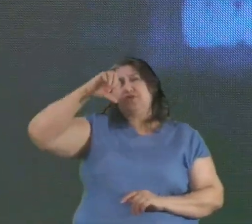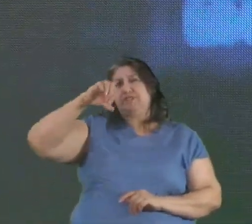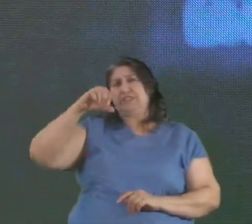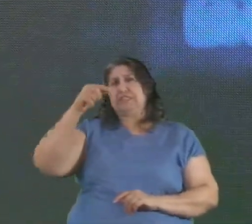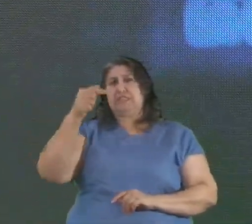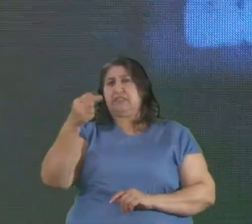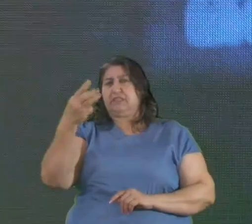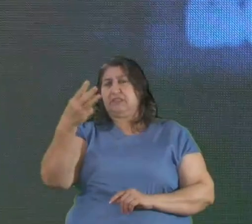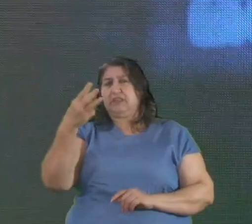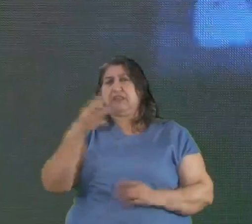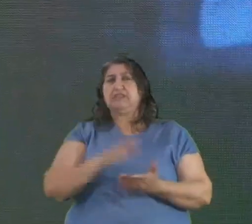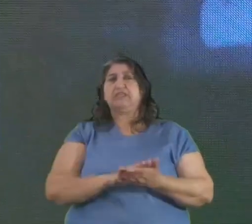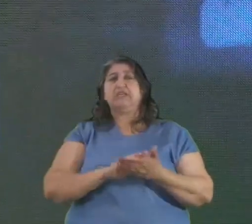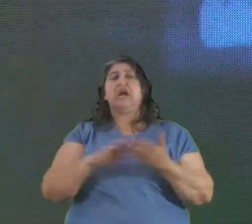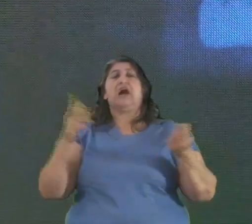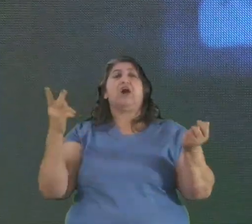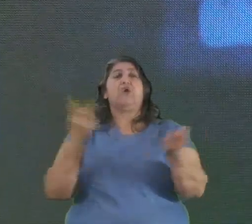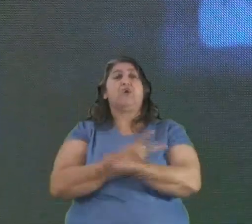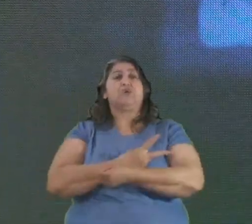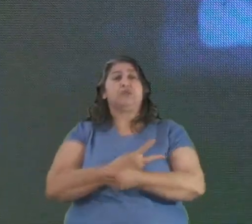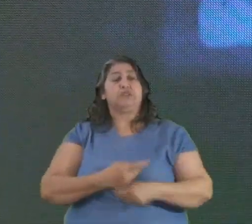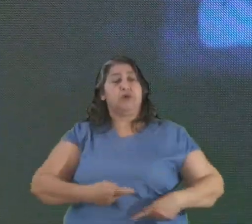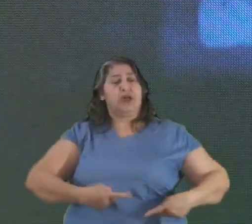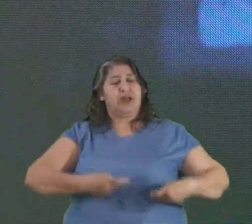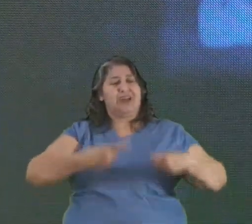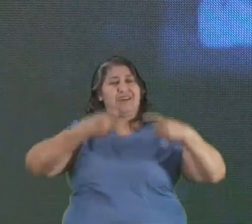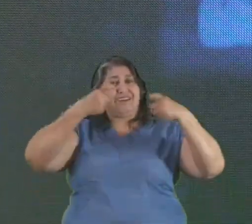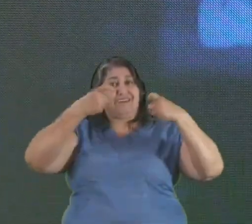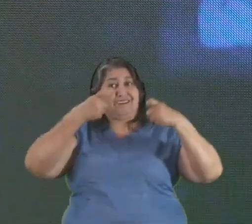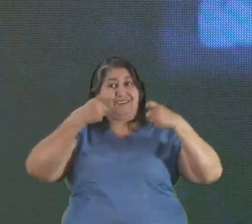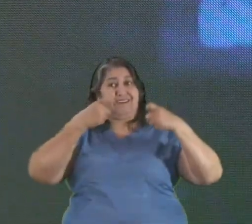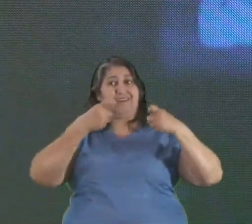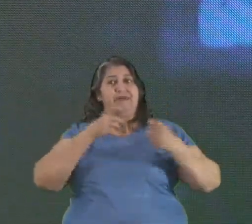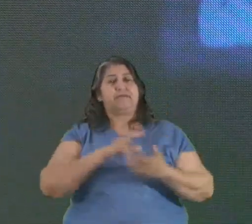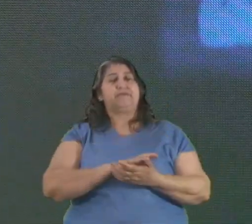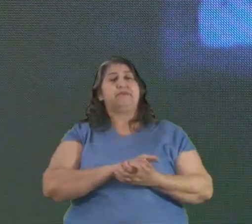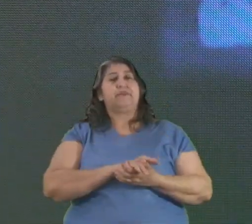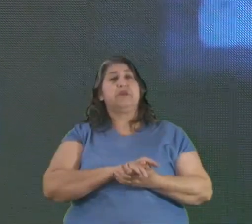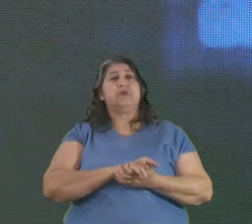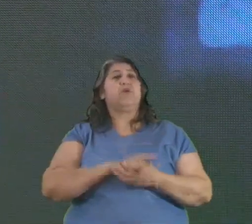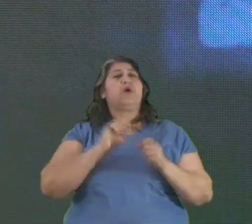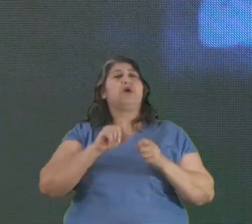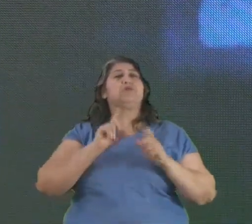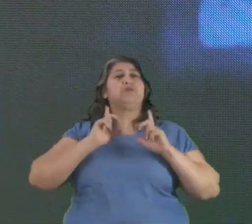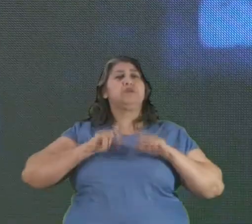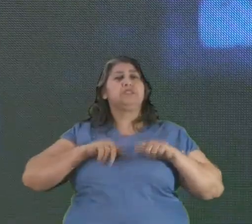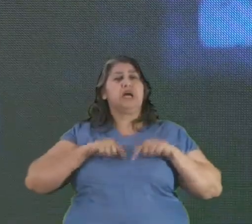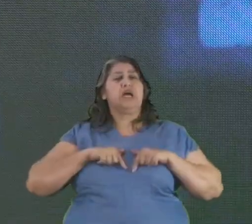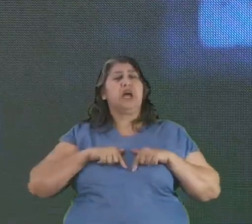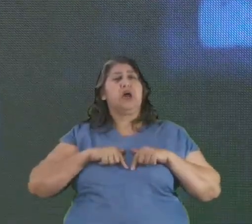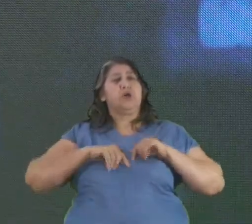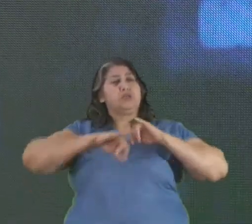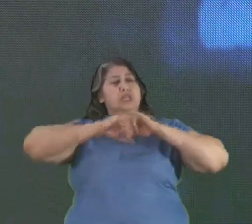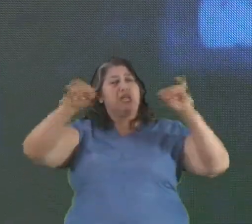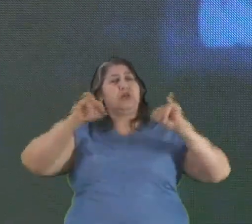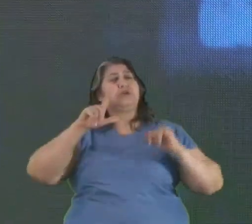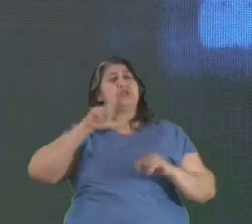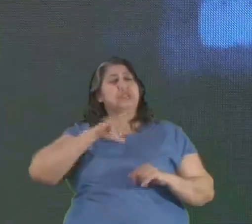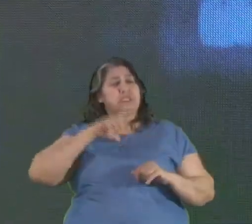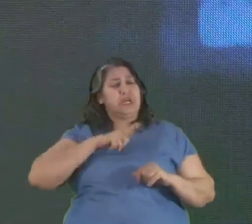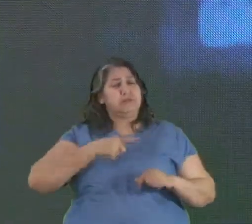1973, que aconteceu a guerra do Yom Kippur, quando Israel declarou: estamos em